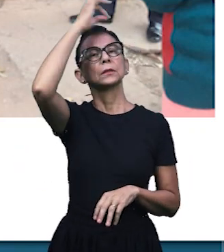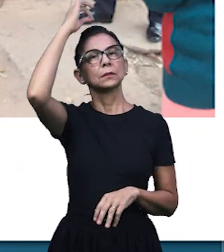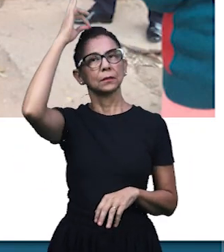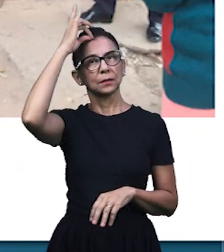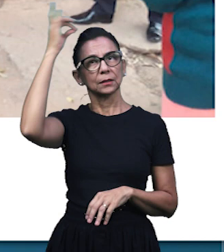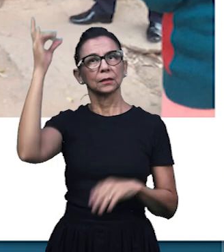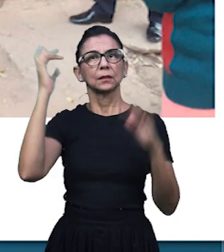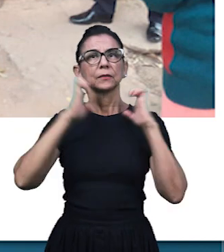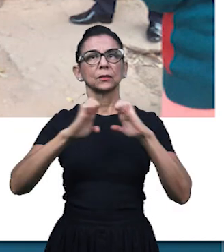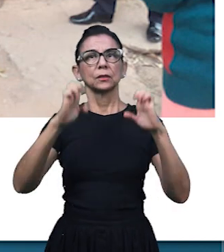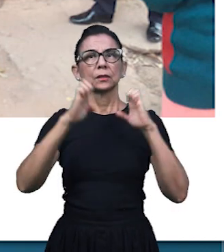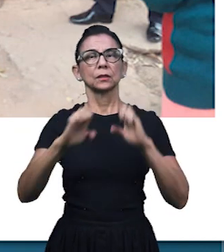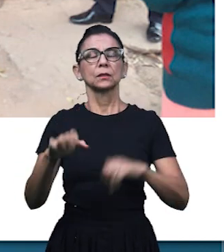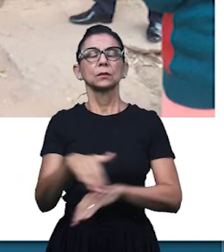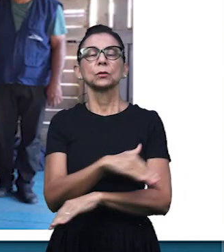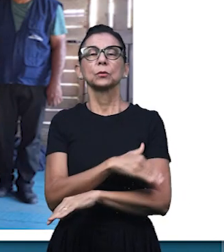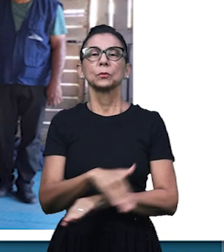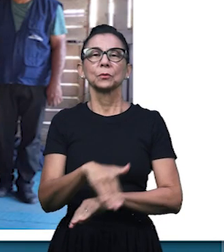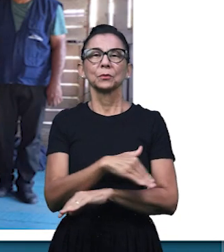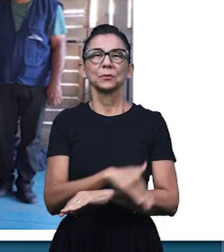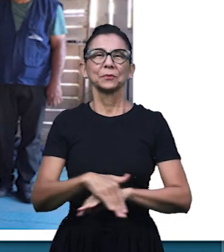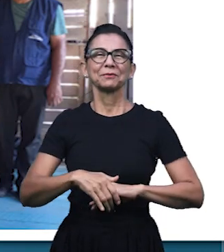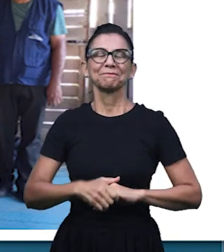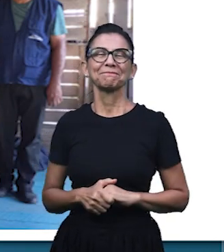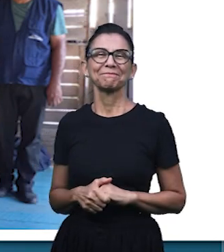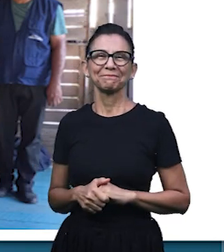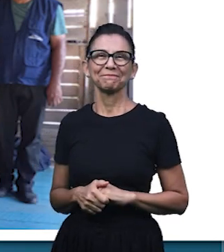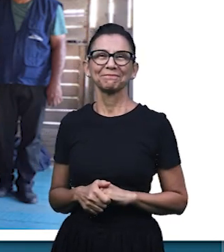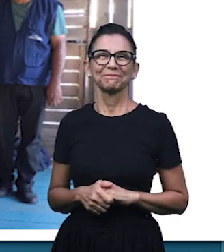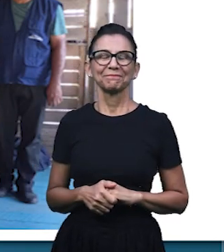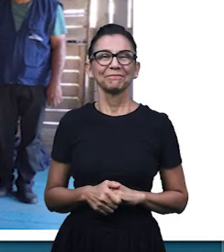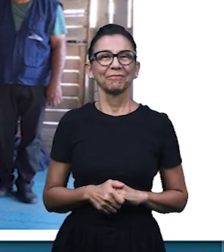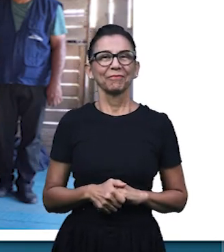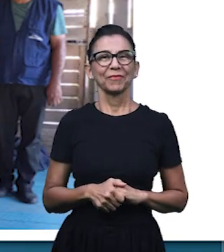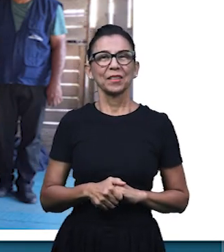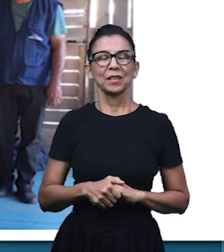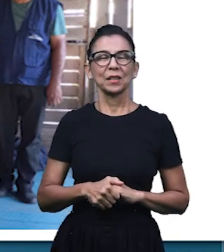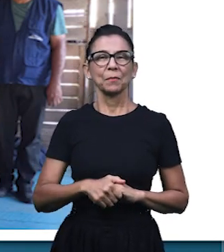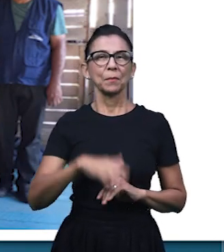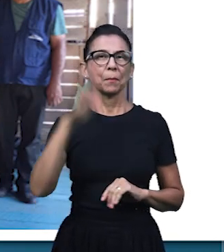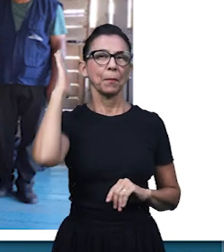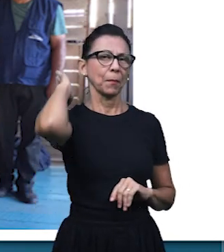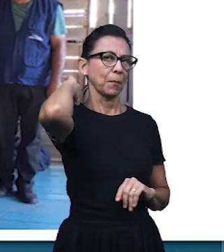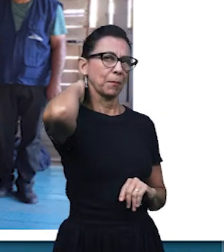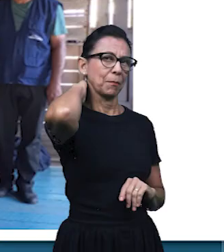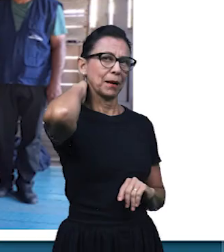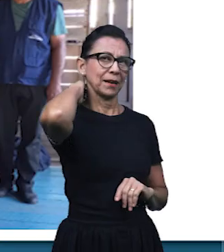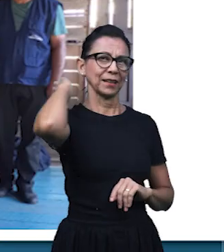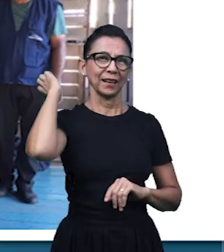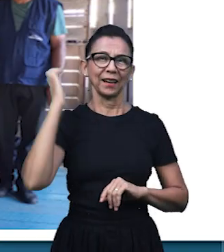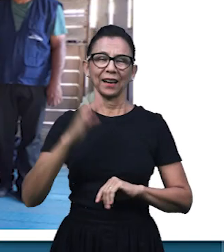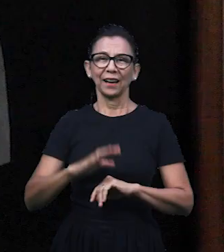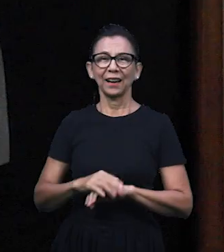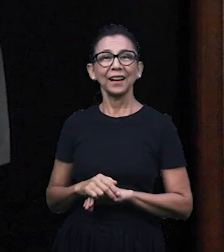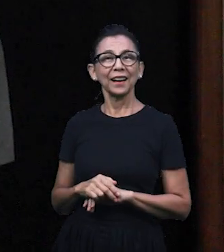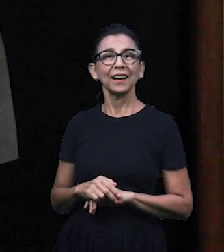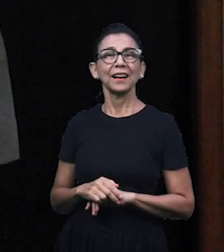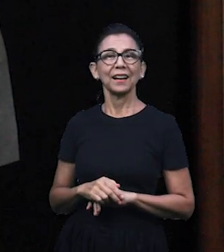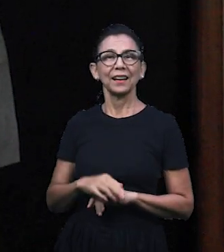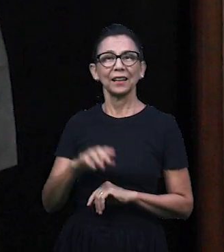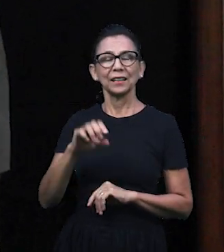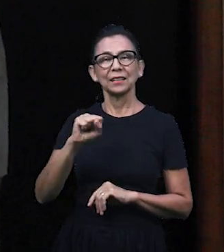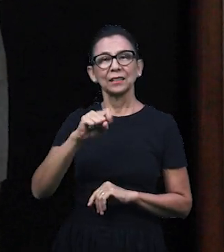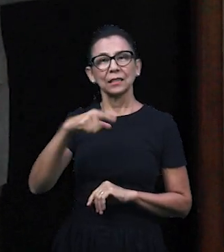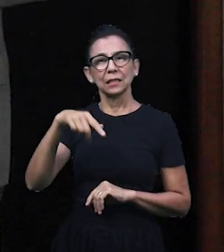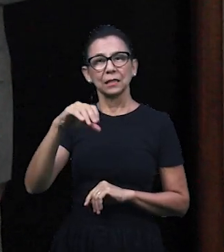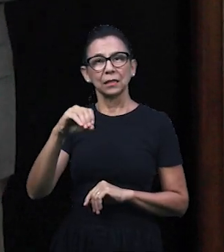trabalho de evangelização nas ruas. Assistência em São Sebastião da Boa Vista, no Pará. Esse lugar, essa região de São Sebastião da Boa Vista, é